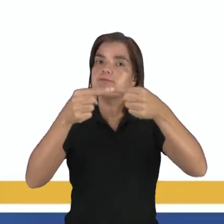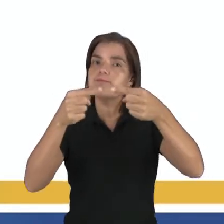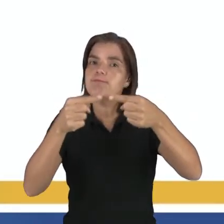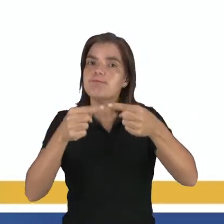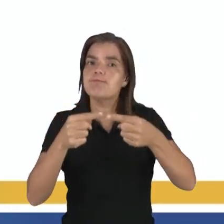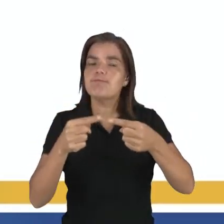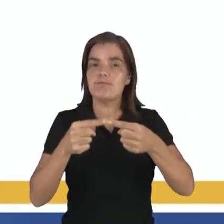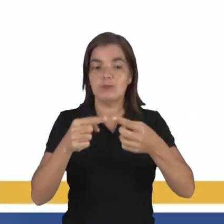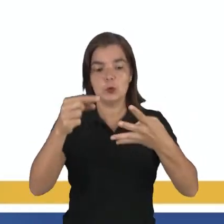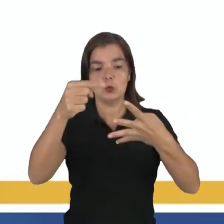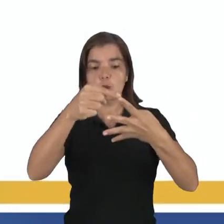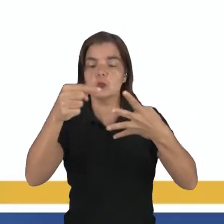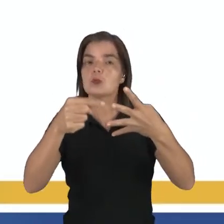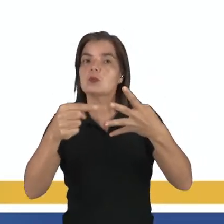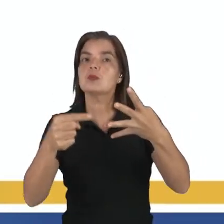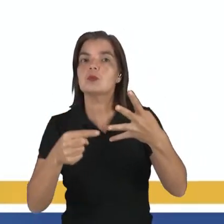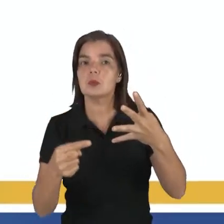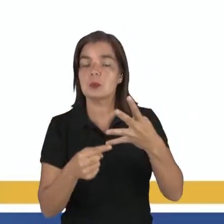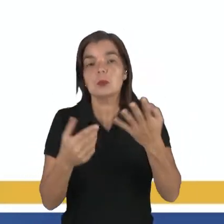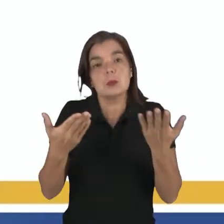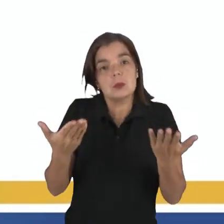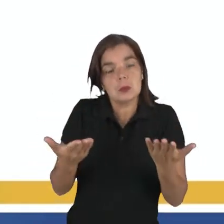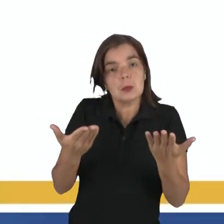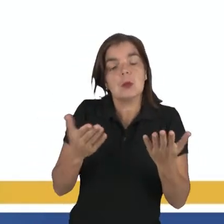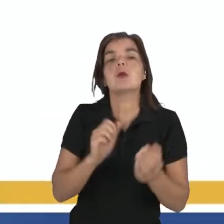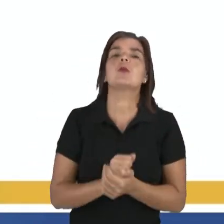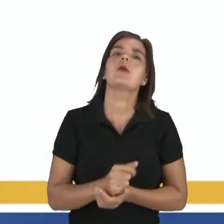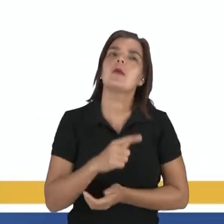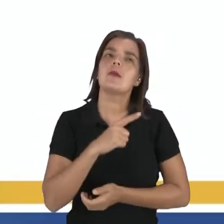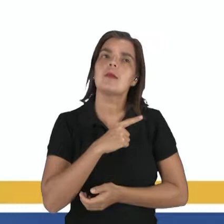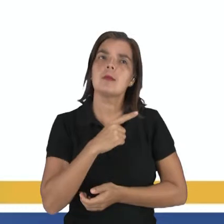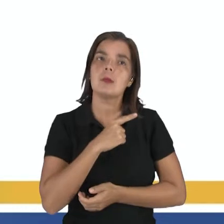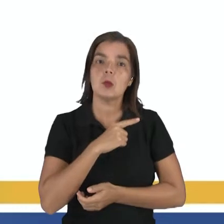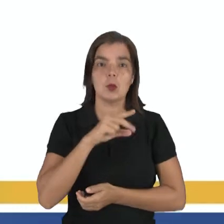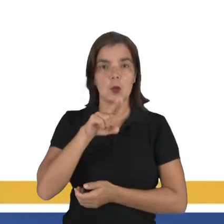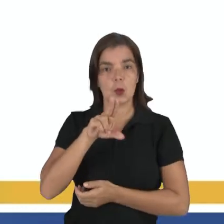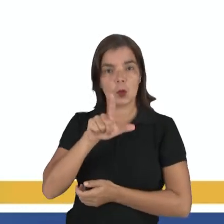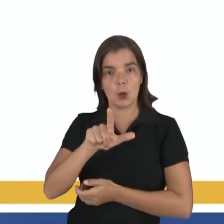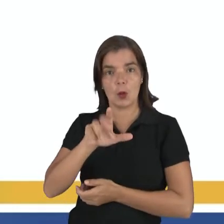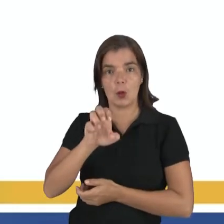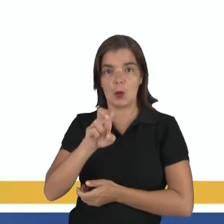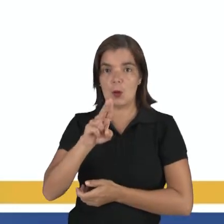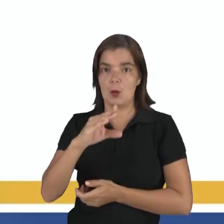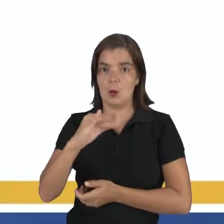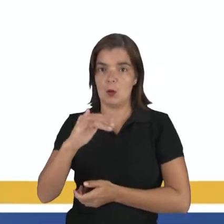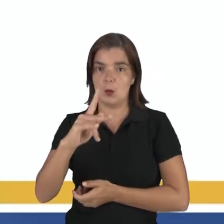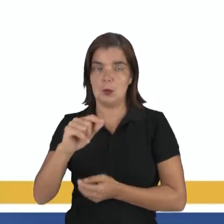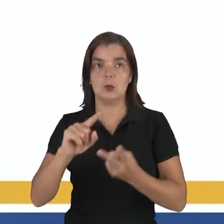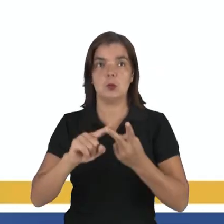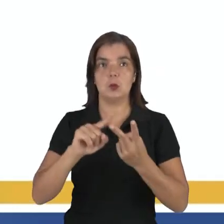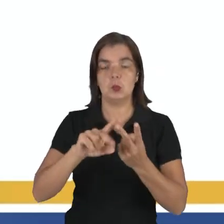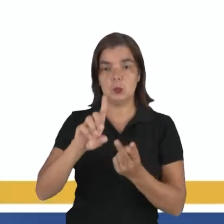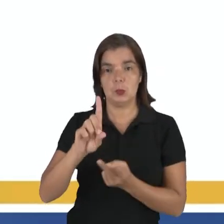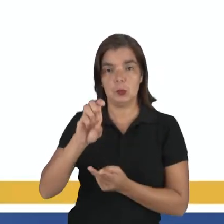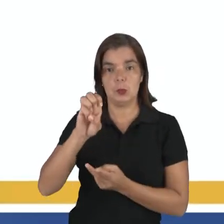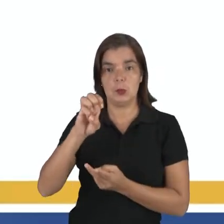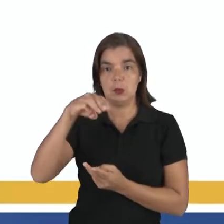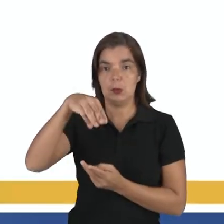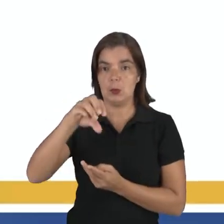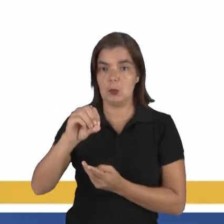combinação entre esses elementos. E aí, em seguida, nós temos Leucipo e Demócrito. E eles vêm falar sobre uma